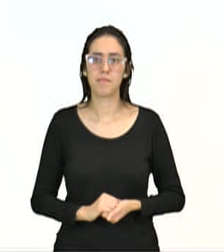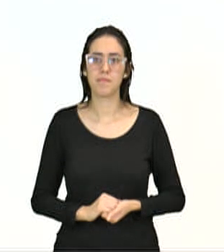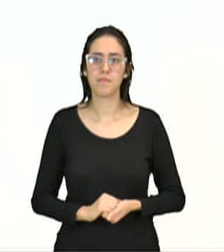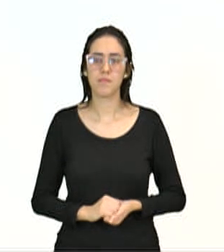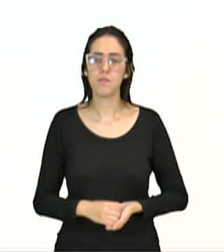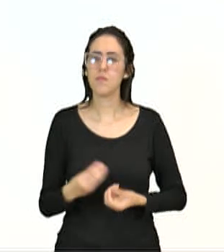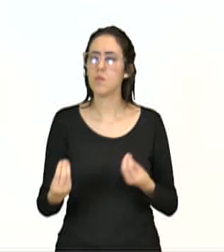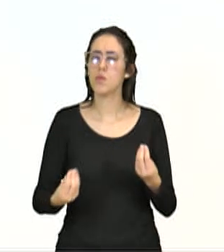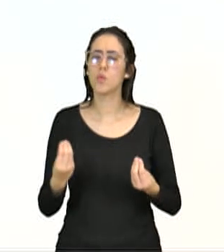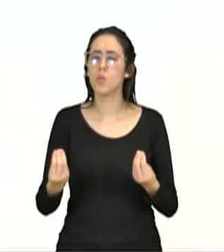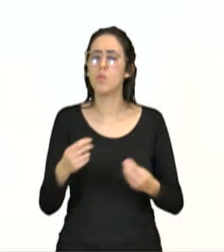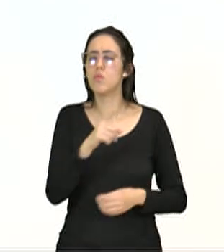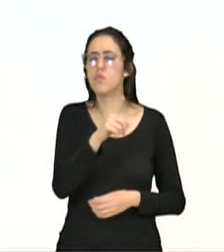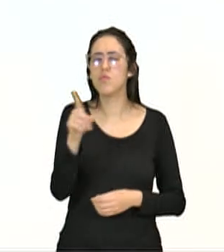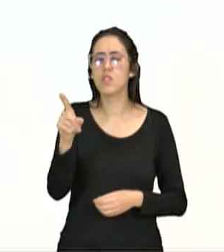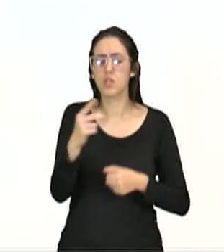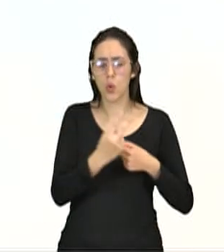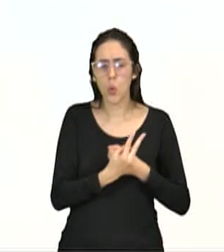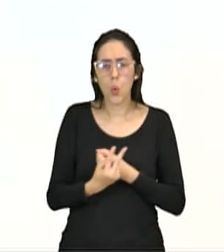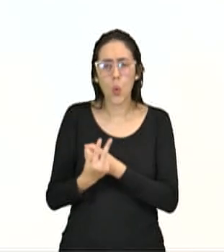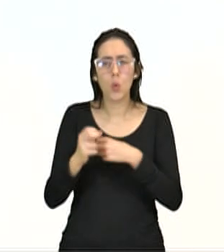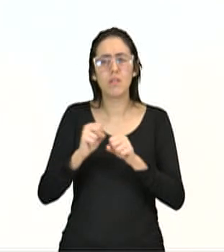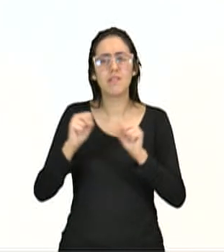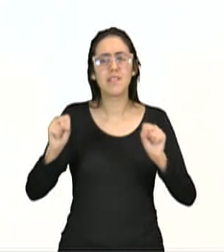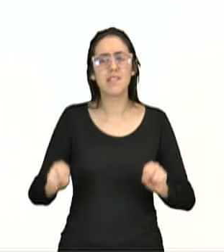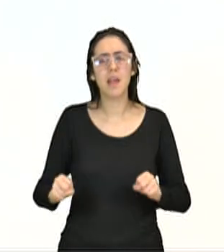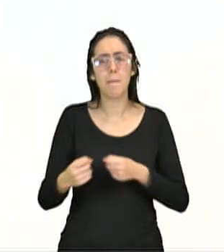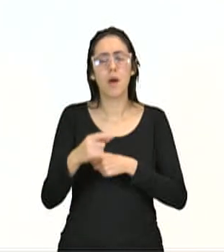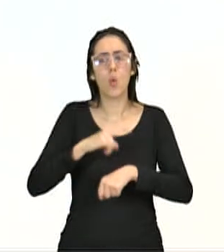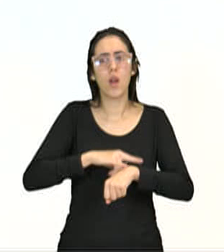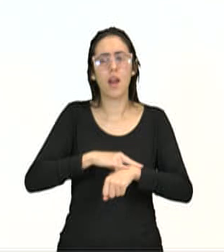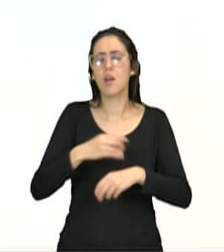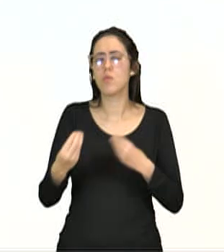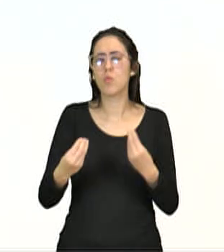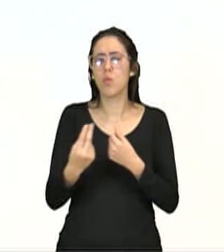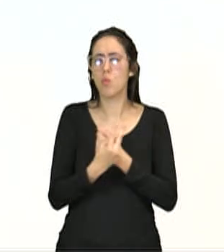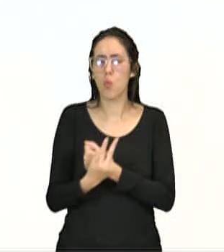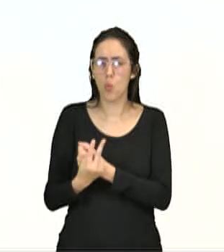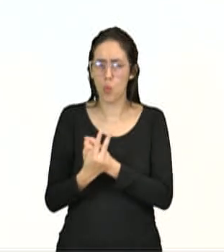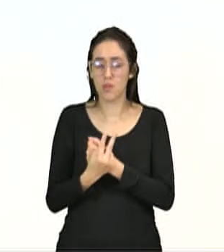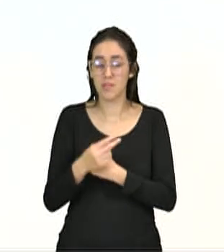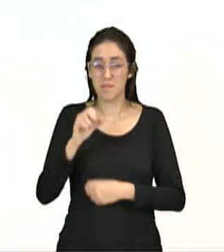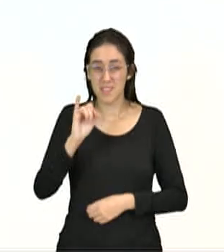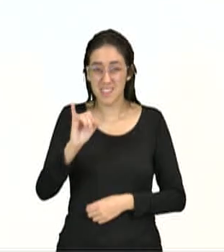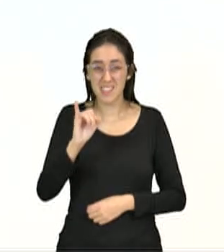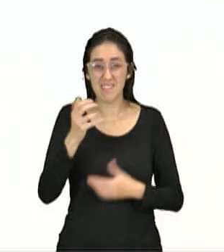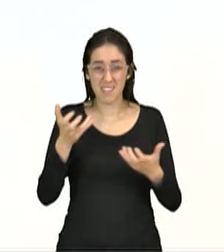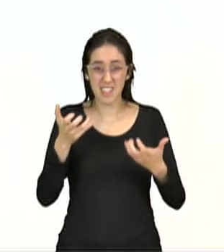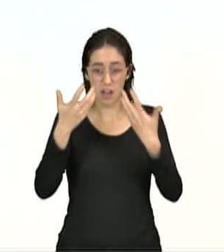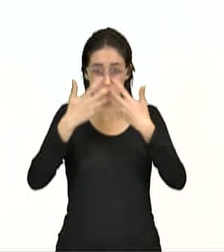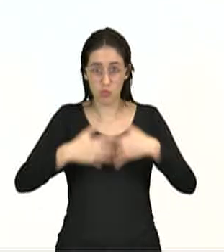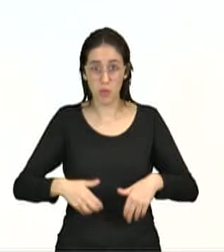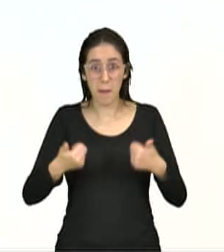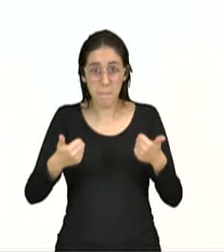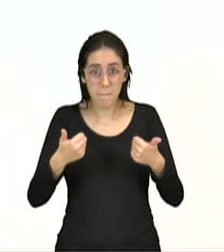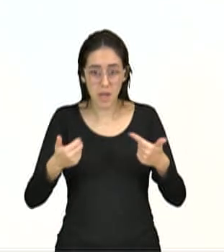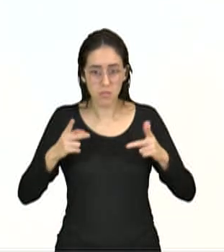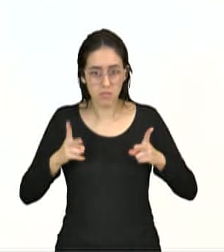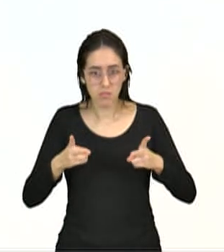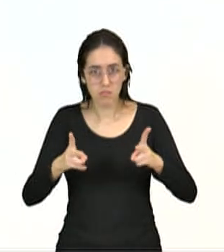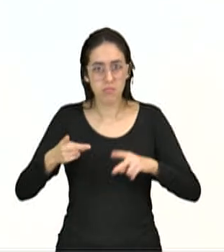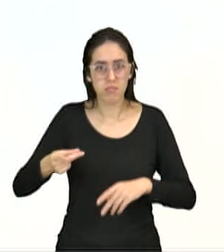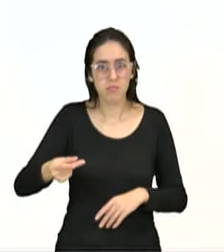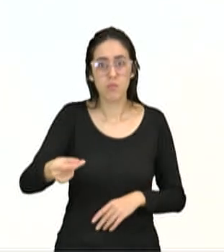E como que você tem cuidado do seu sistema urinário? Para que o sistema urinário funcione bem e continue